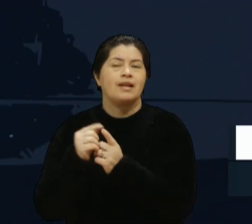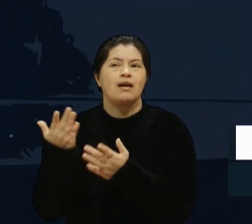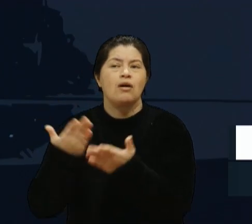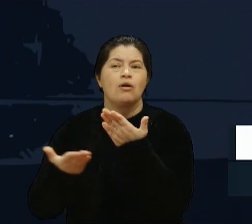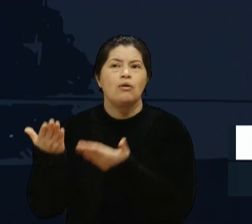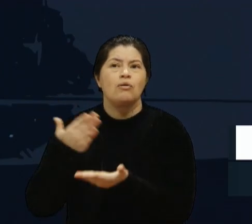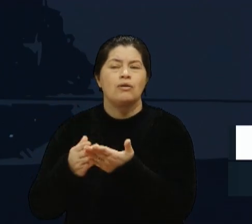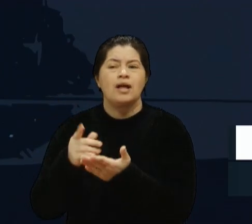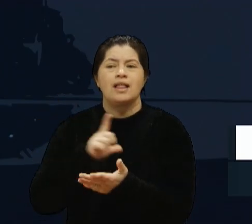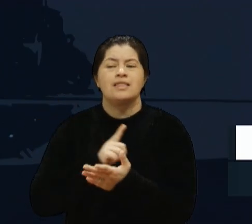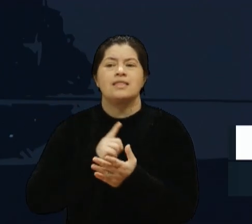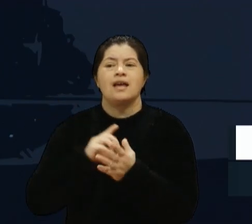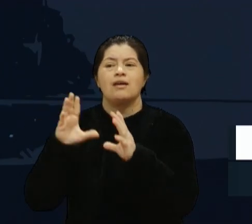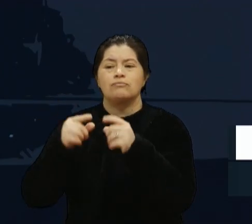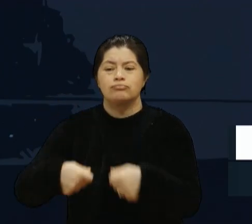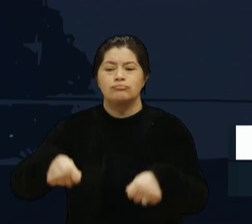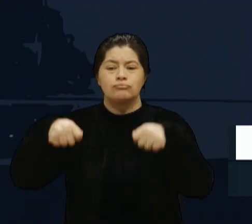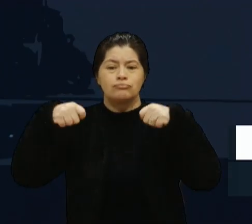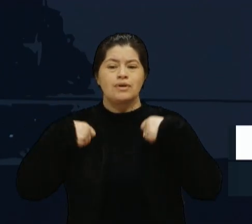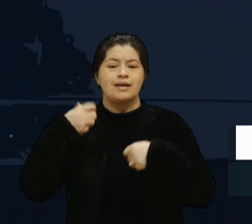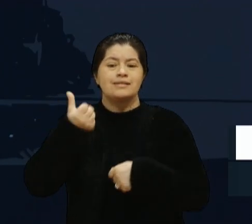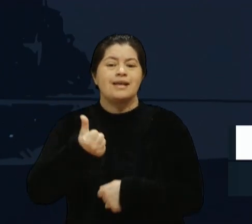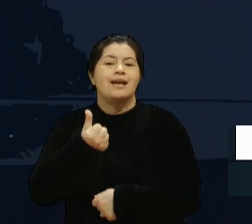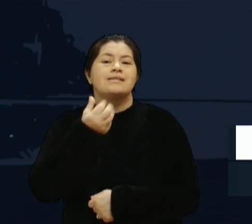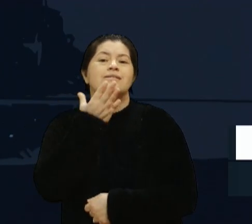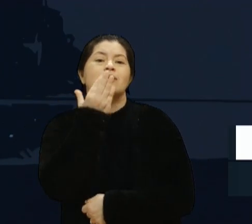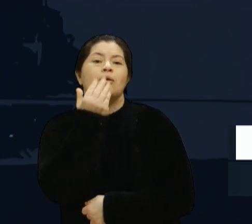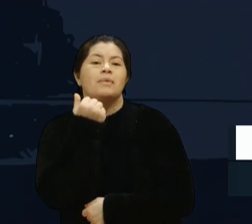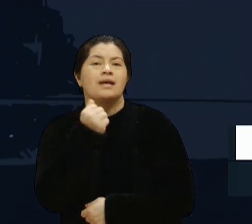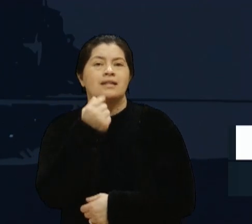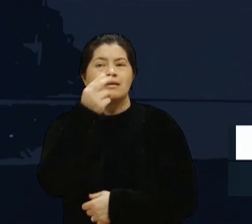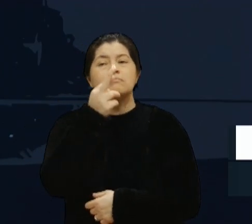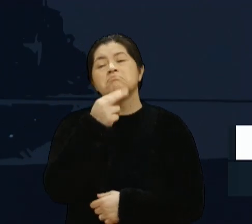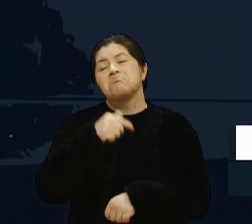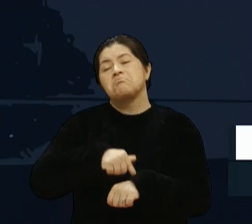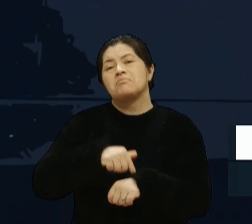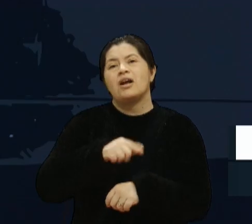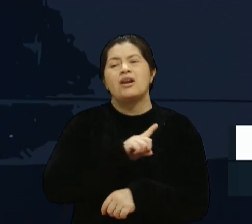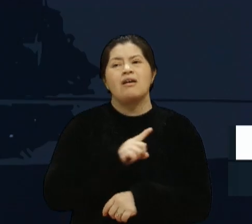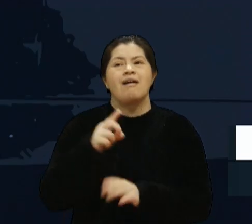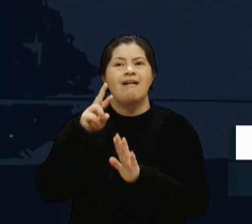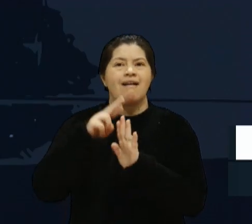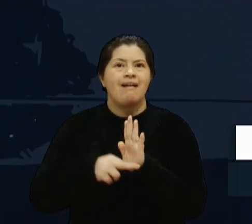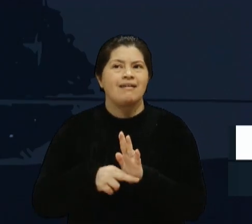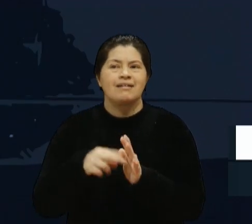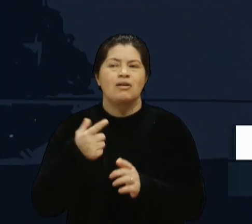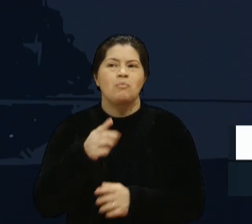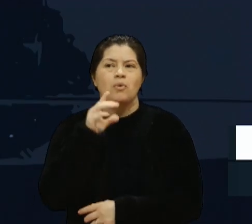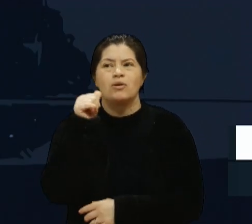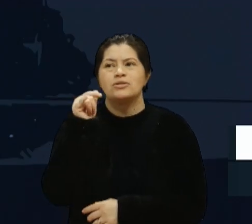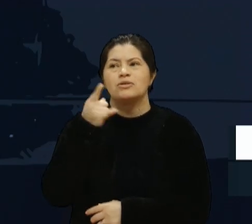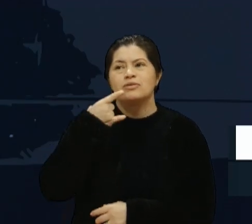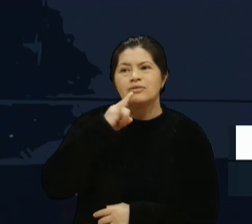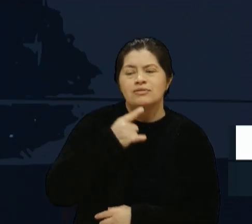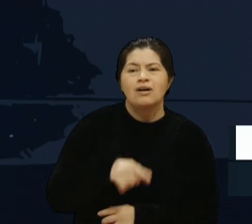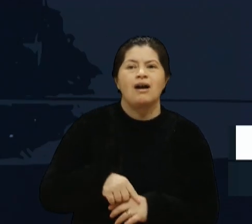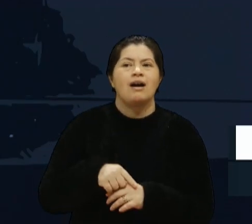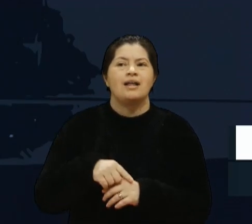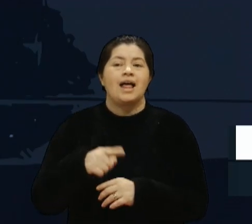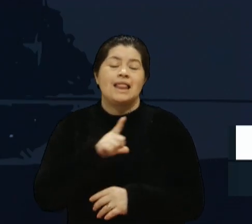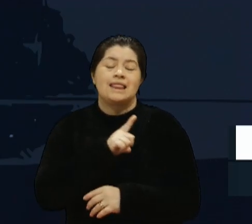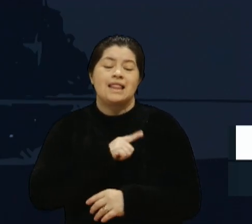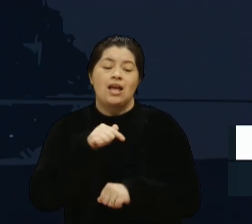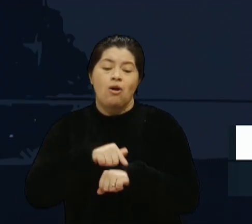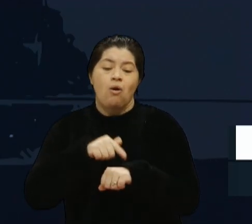cobertor, 6 refeições dia, elas não querem ir porque tem regras, não pode se drogar, não pode beber, tem hora de dormir, e assim por